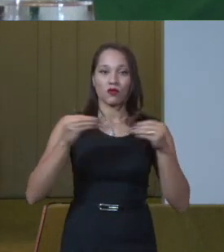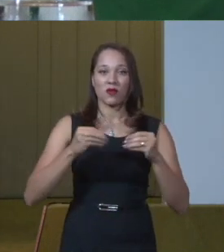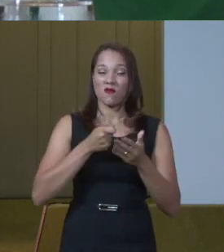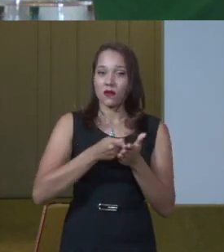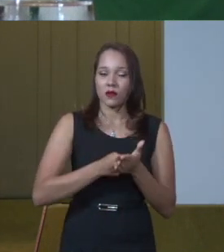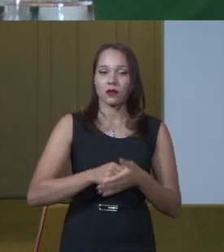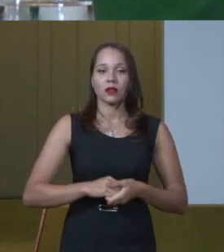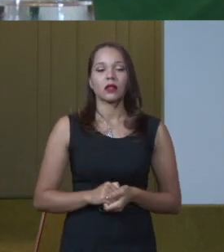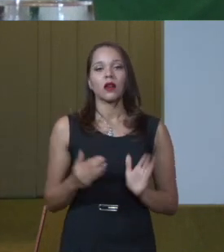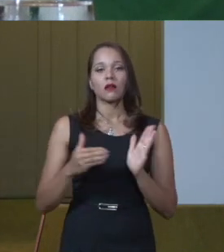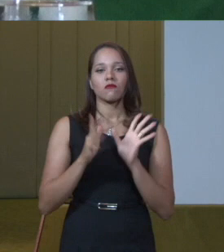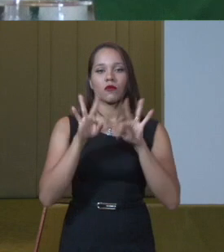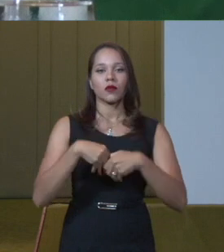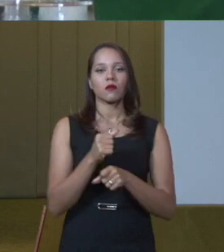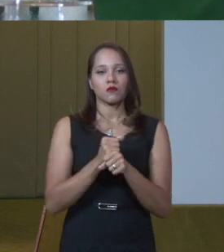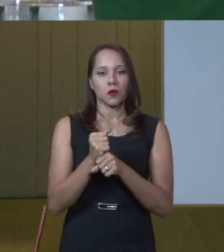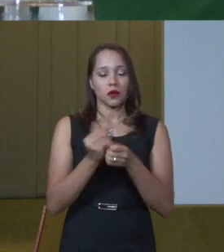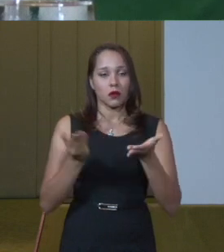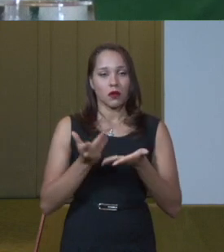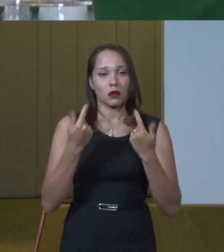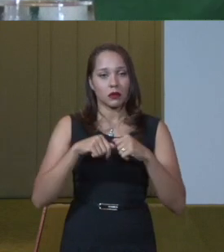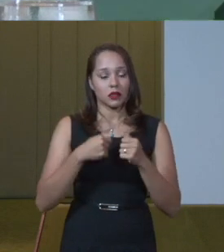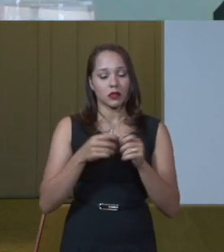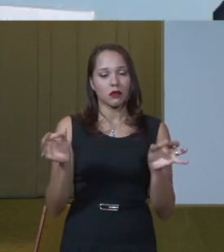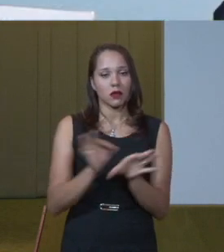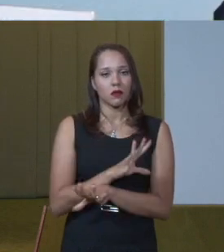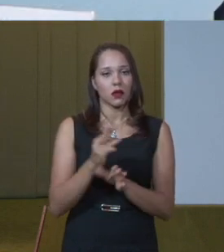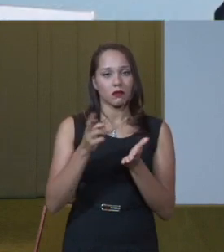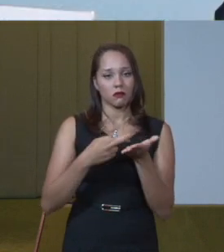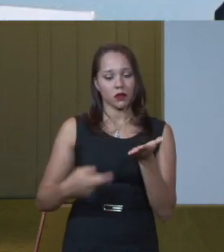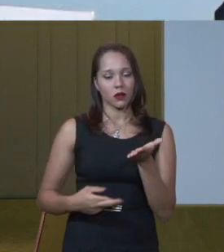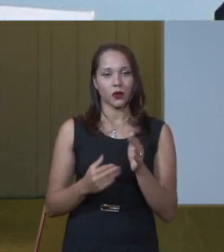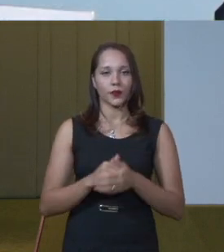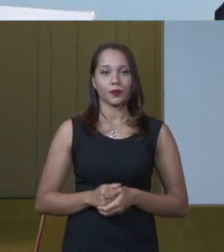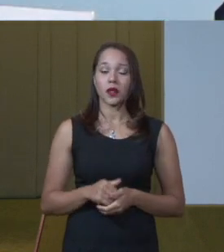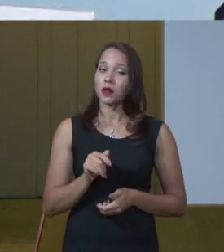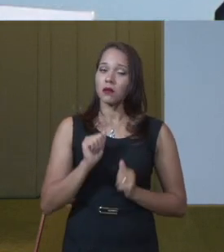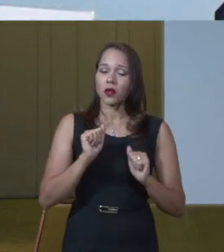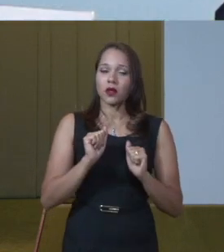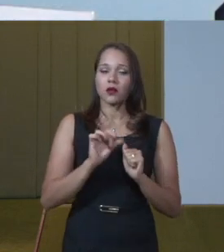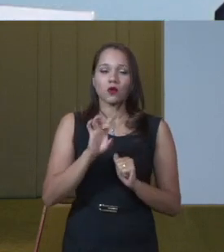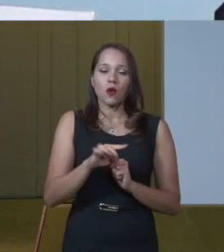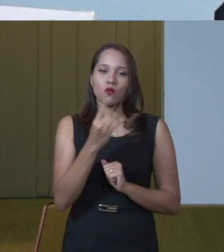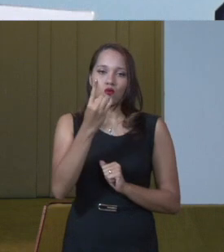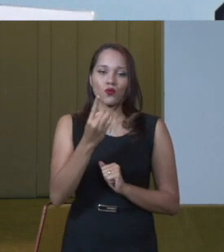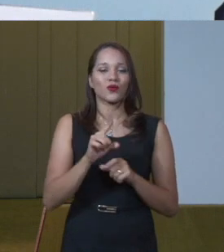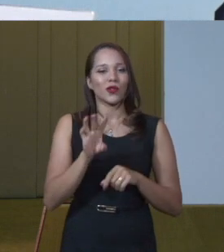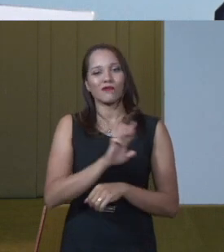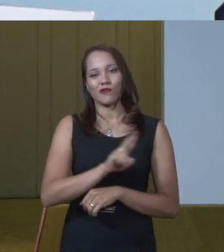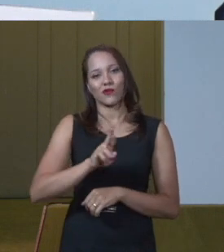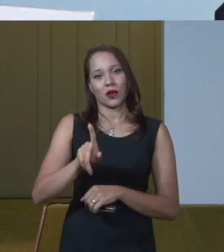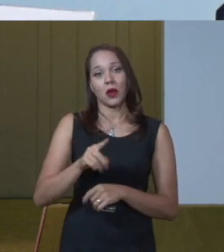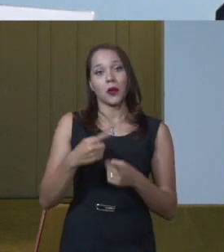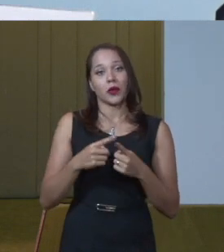Forçados. Até o final do ano, devemos concluir pelo menos mais um relatório. Este poderia ser apenas um caso, mas não é. Após período